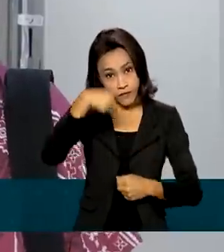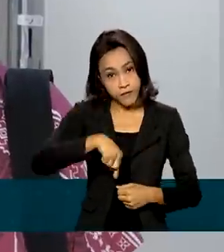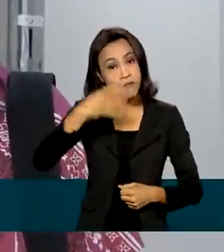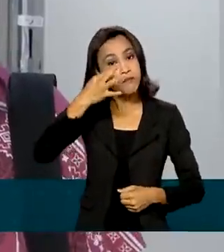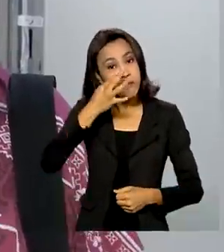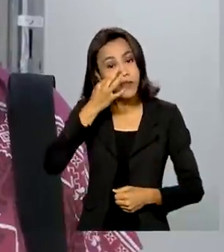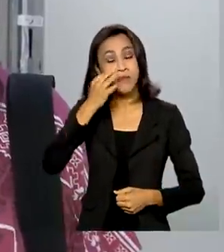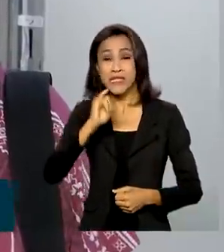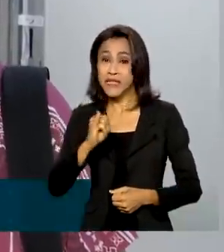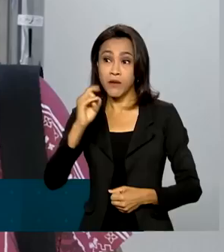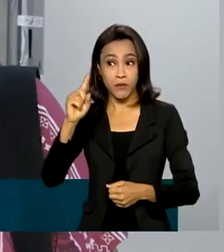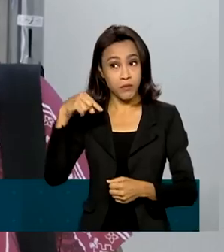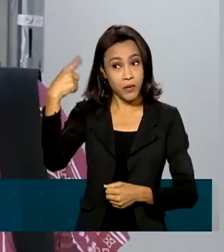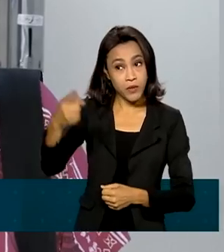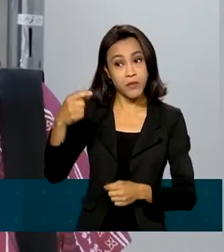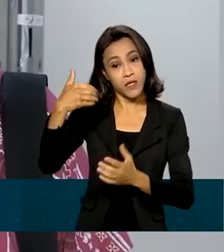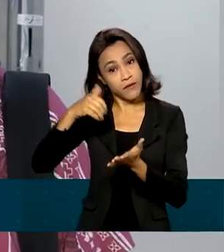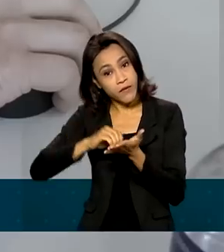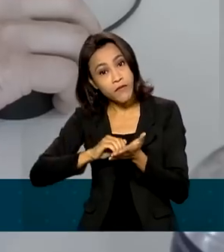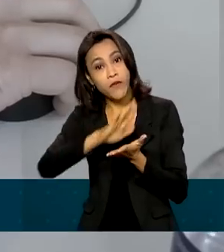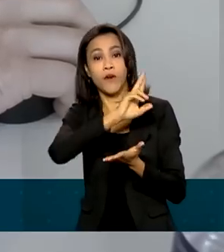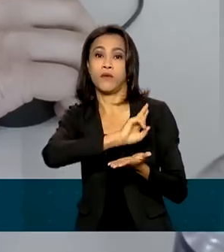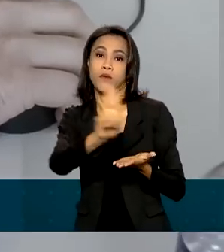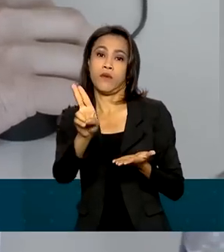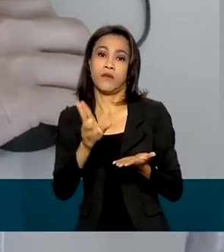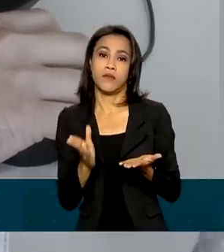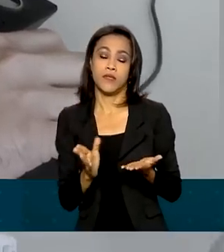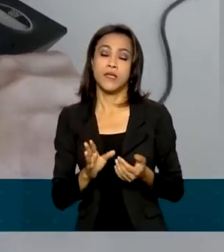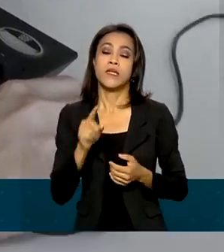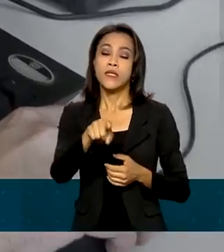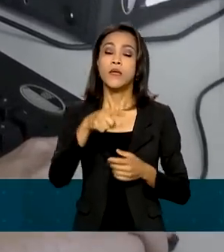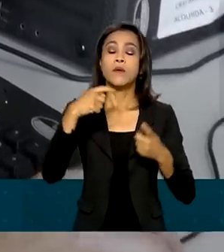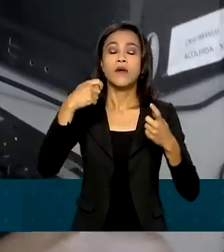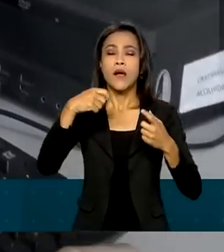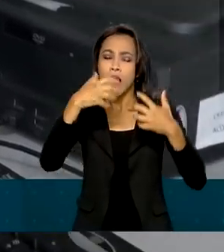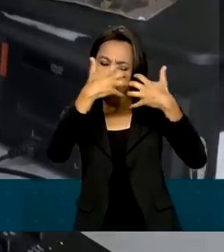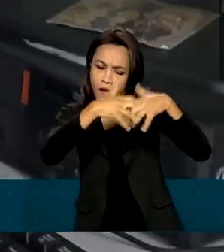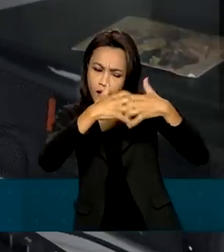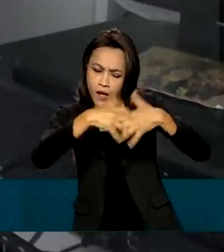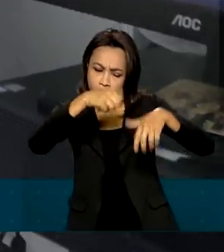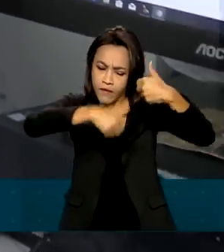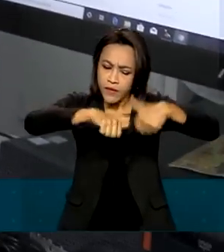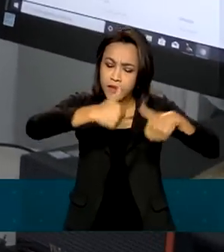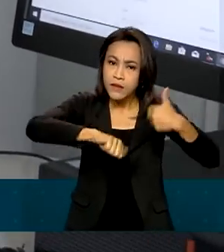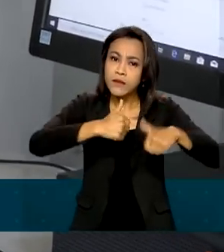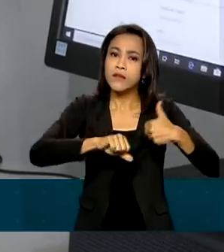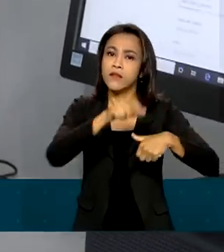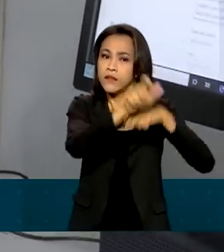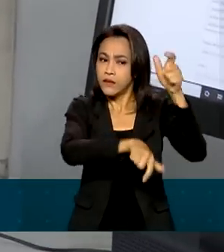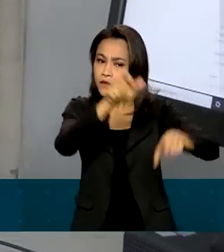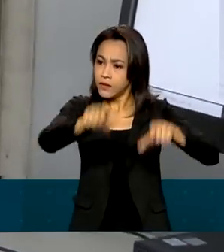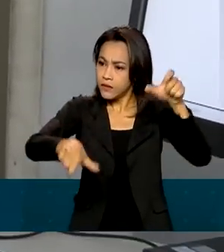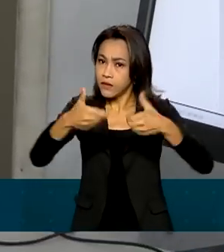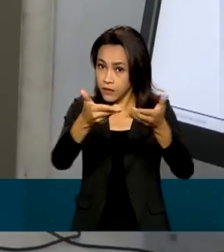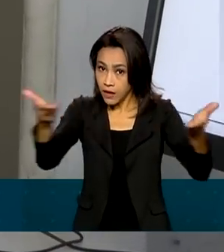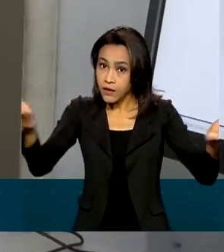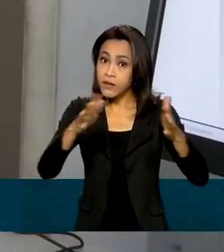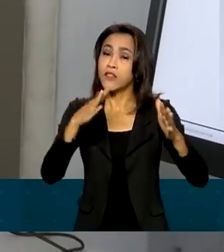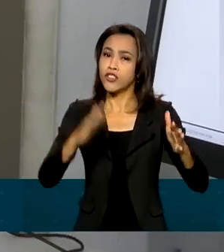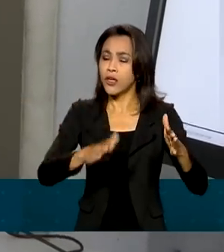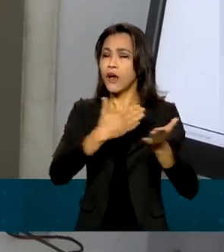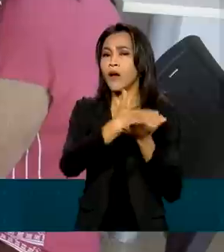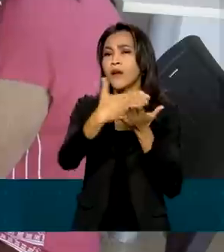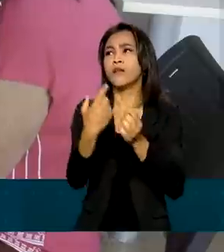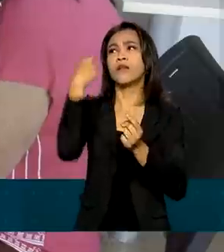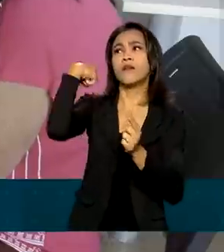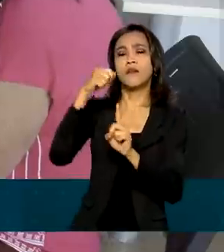eu tava fora do cadastro eu digo não tem que correr atrás os processos de revisão e averiguação cadastral estão em andamento desde